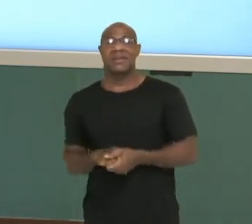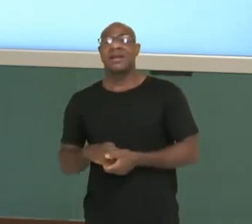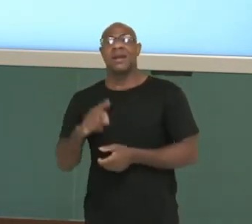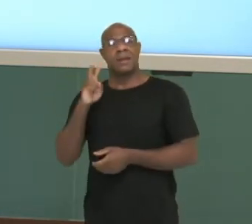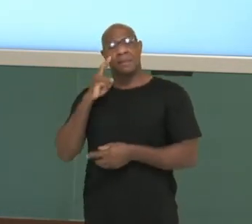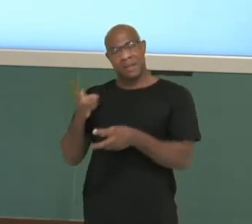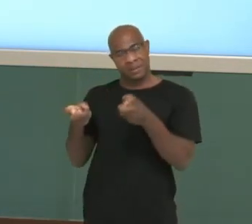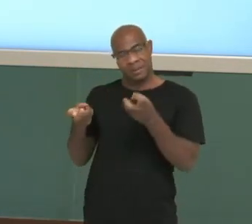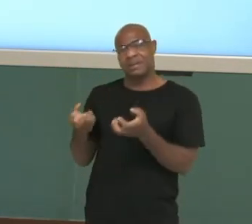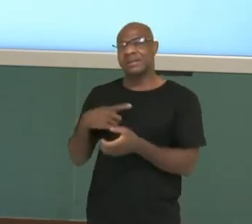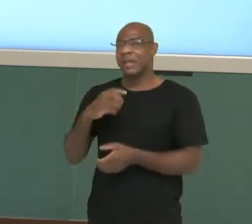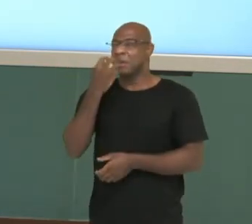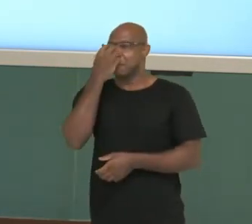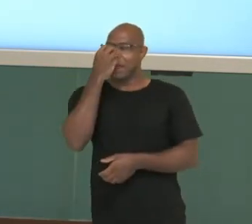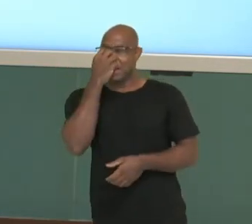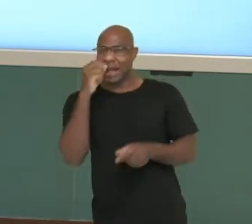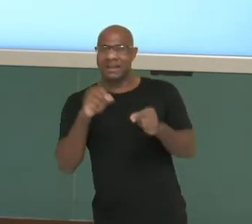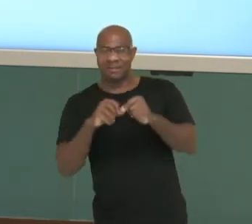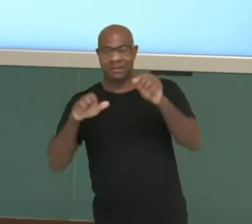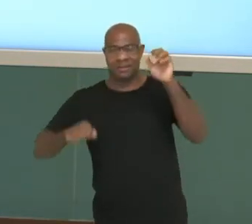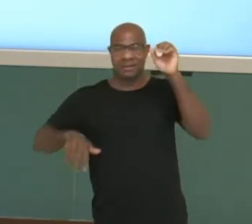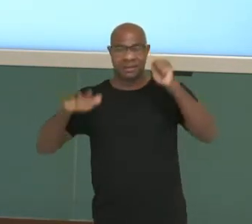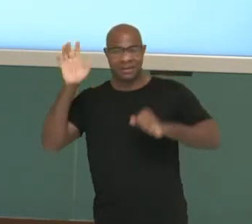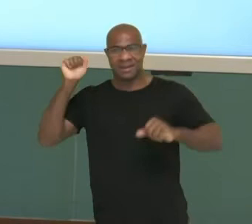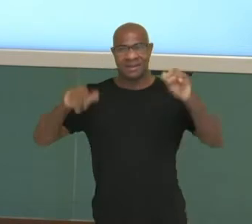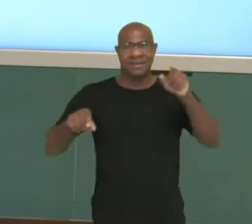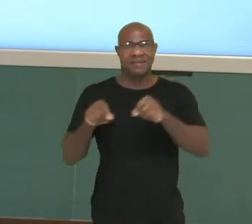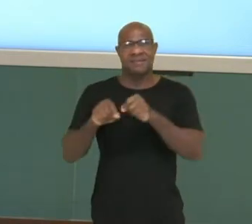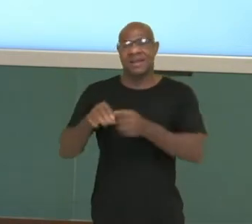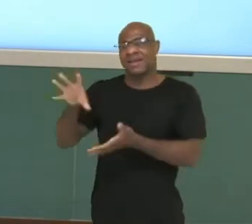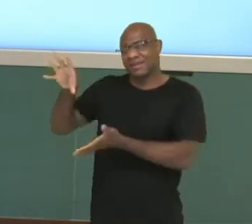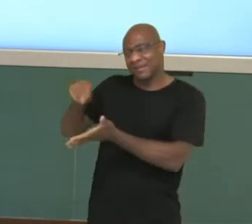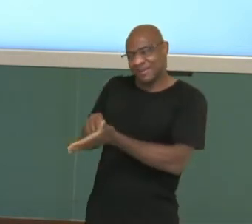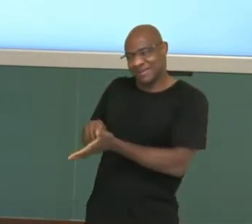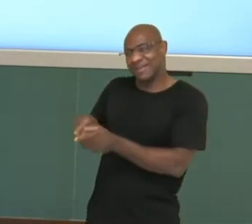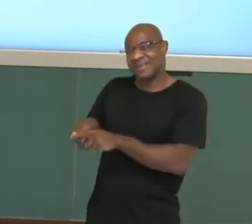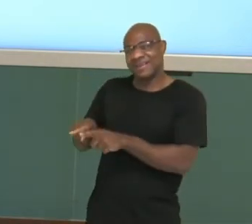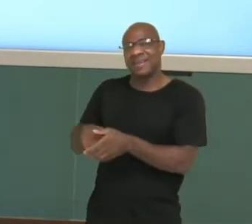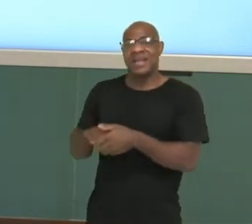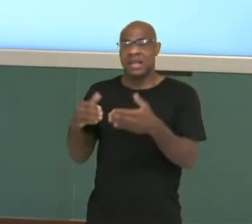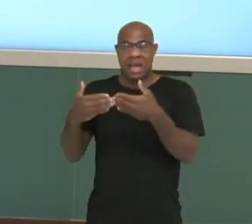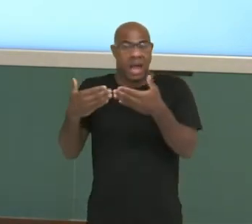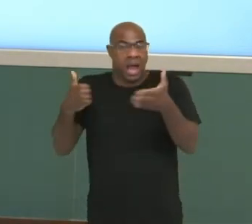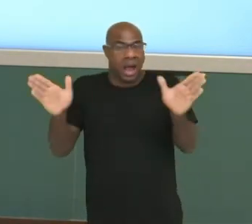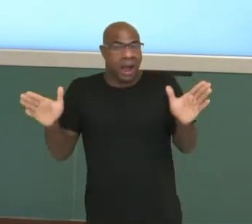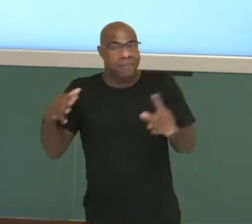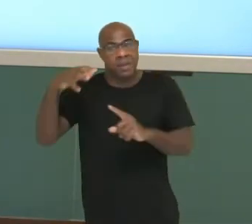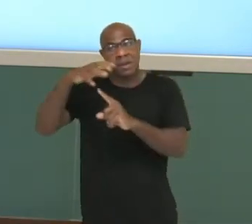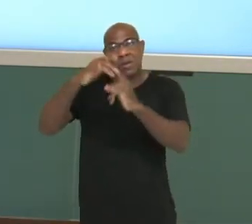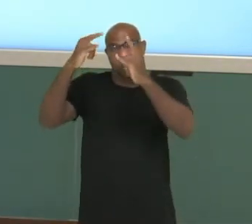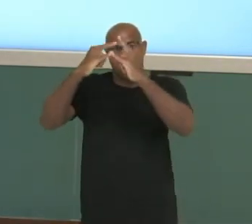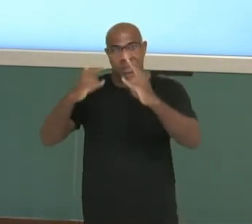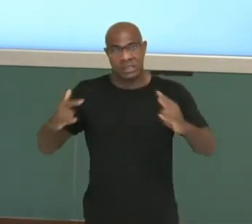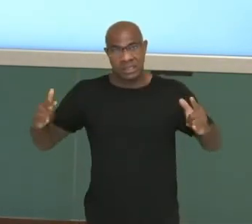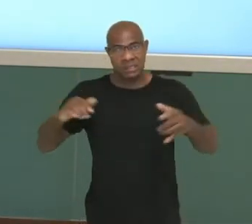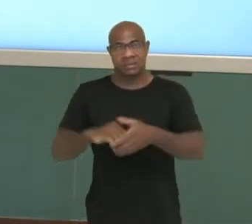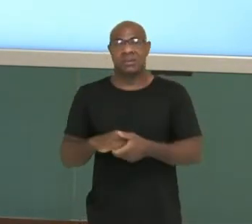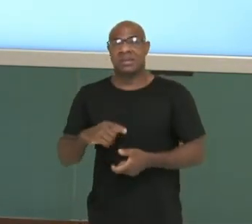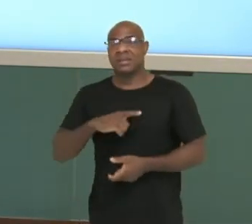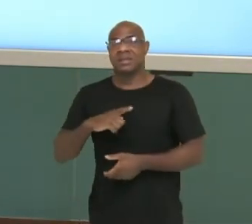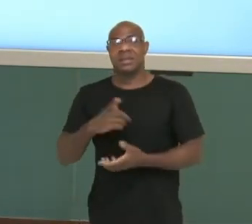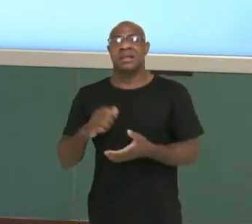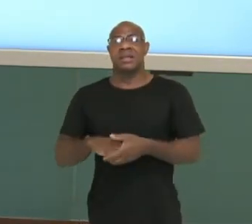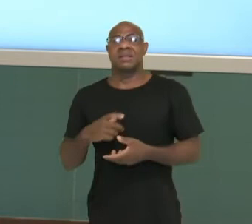com os palhaços. Normalmente quando eles começam, eles abrem o circo ali, né, que entram ali com aquela mala, com